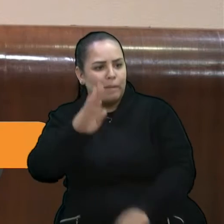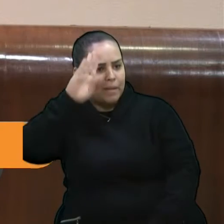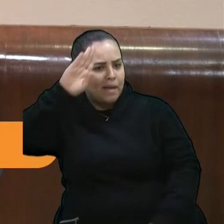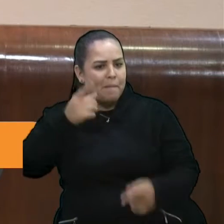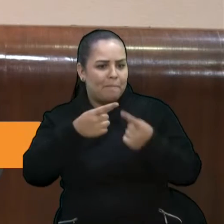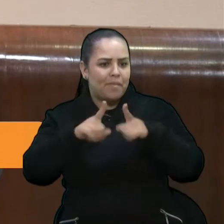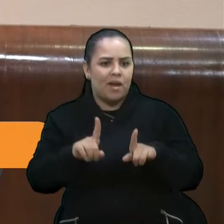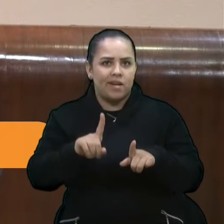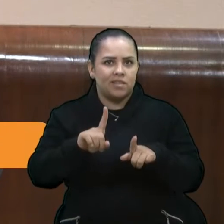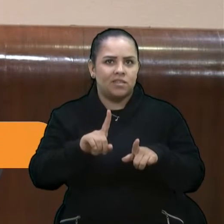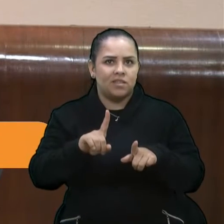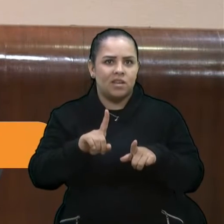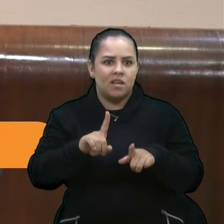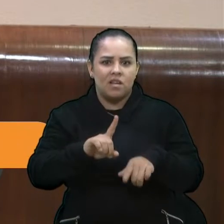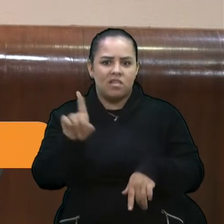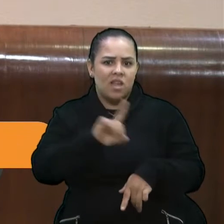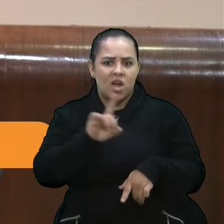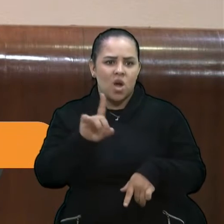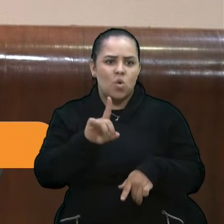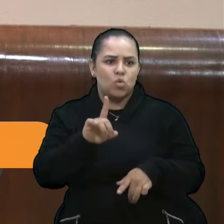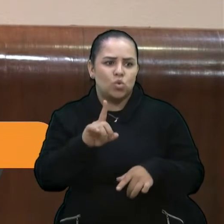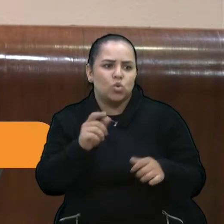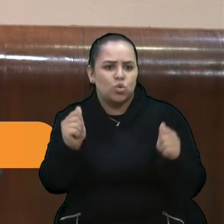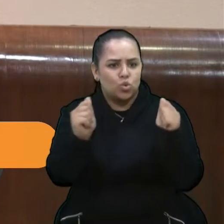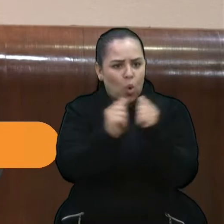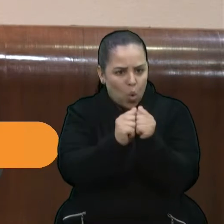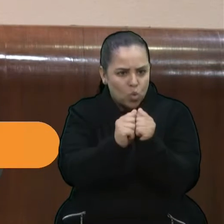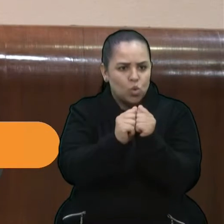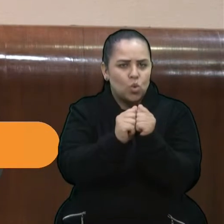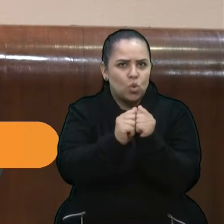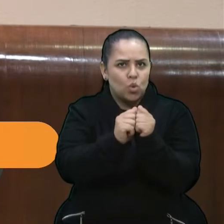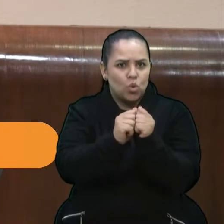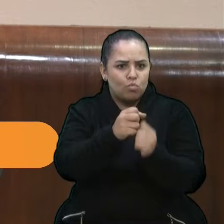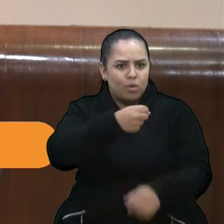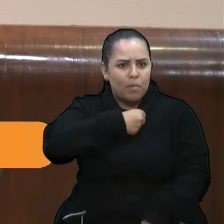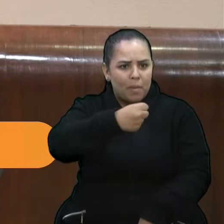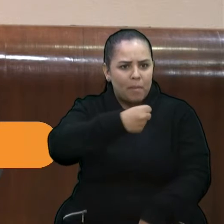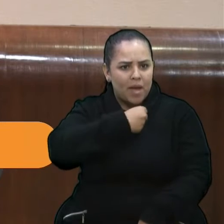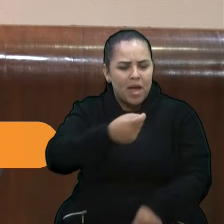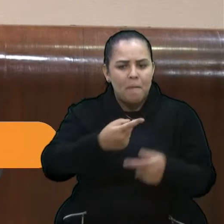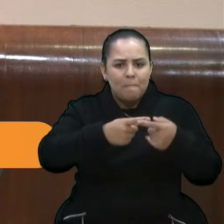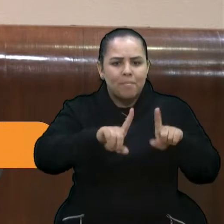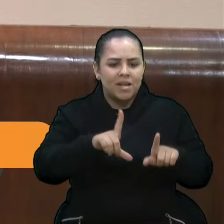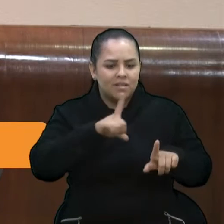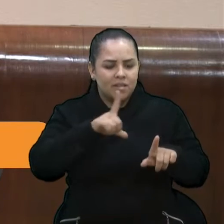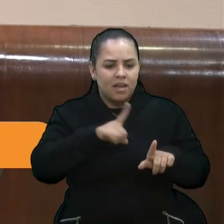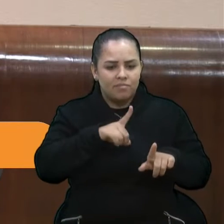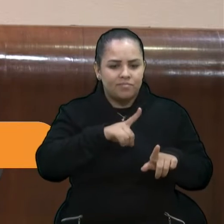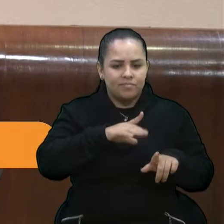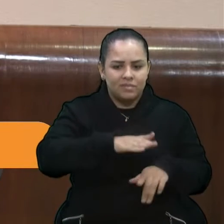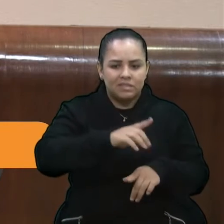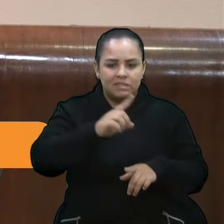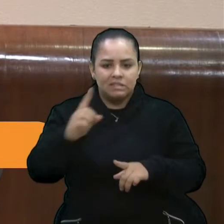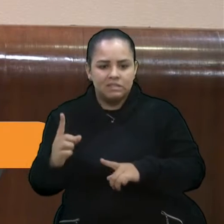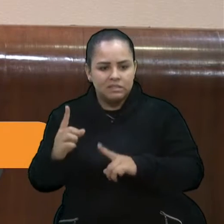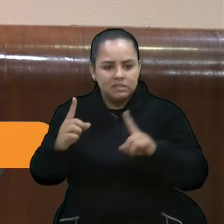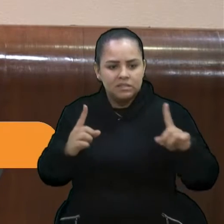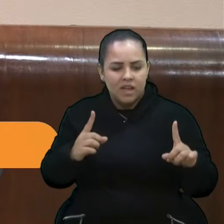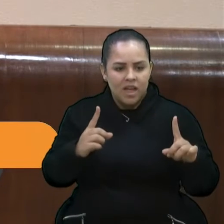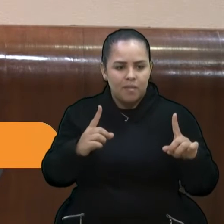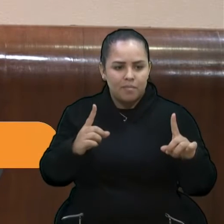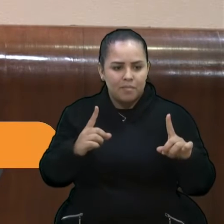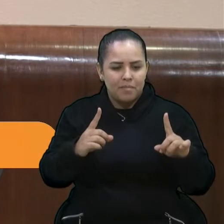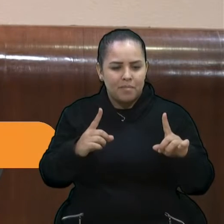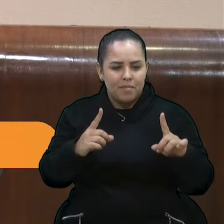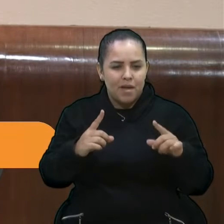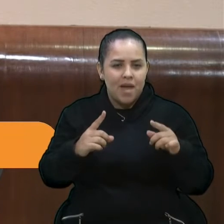traidor perante os jornalistas. Não sei se você está me entendendo. Mas só que esse lance de todos os lados é um olhar muito mais completo, eu